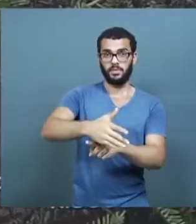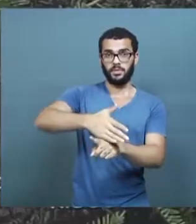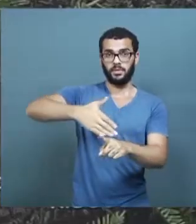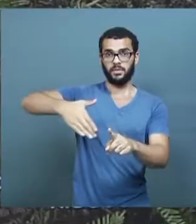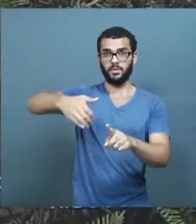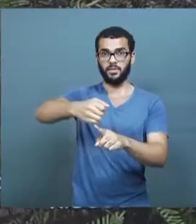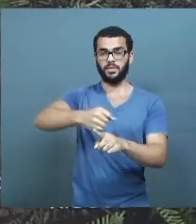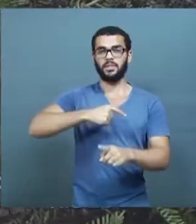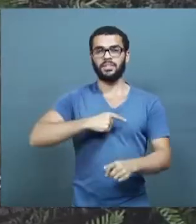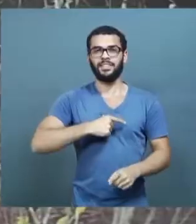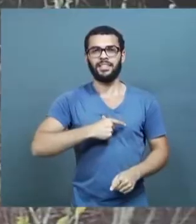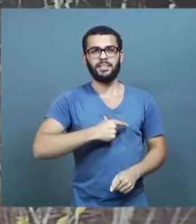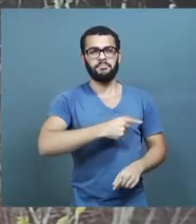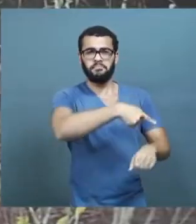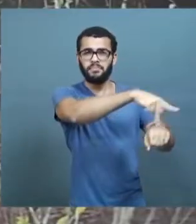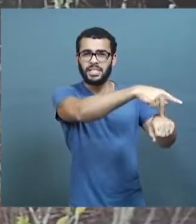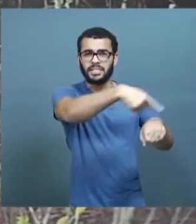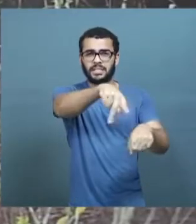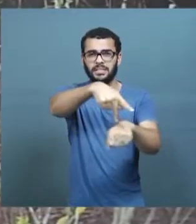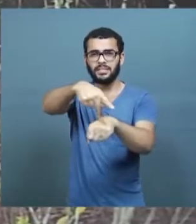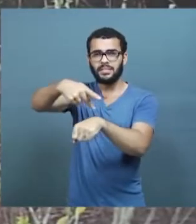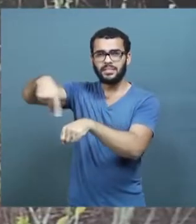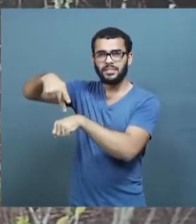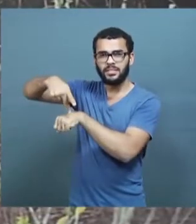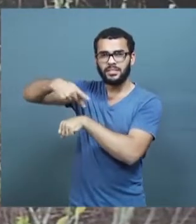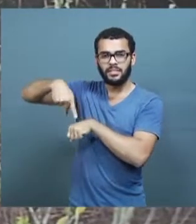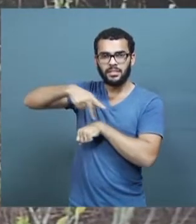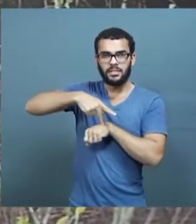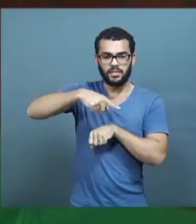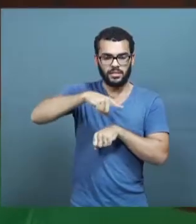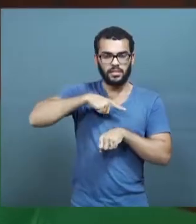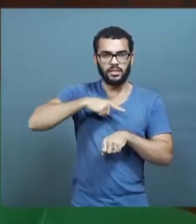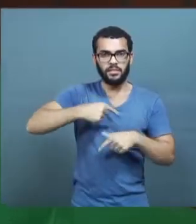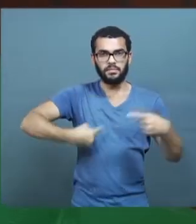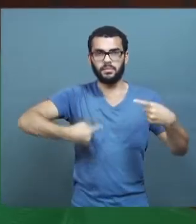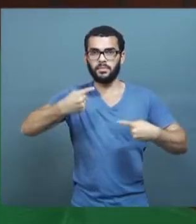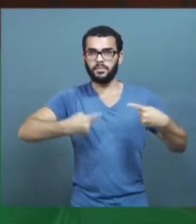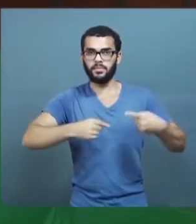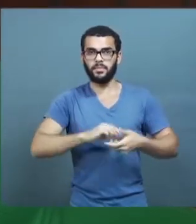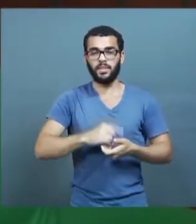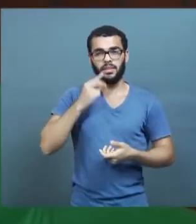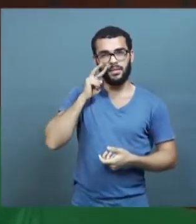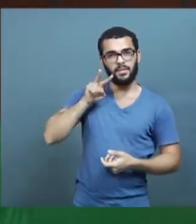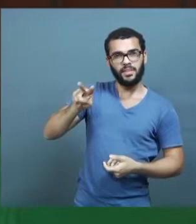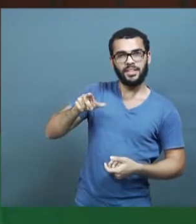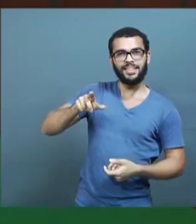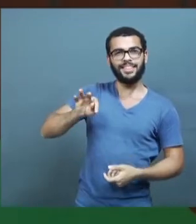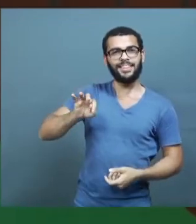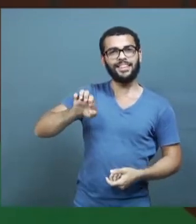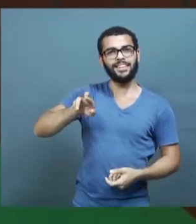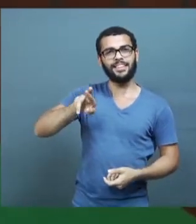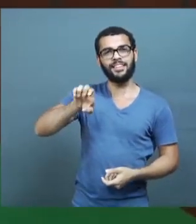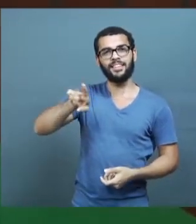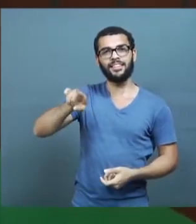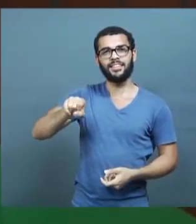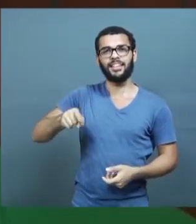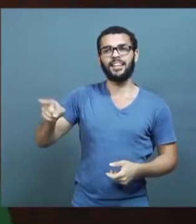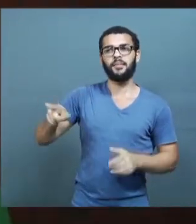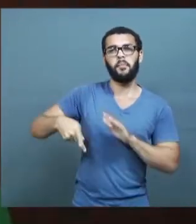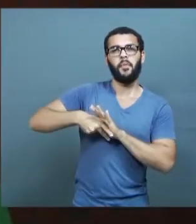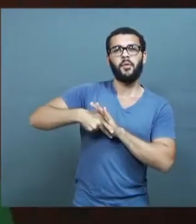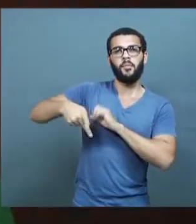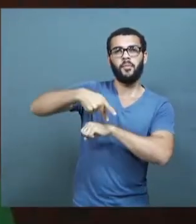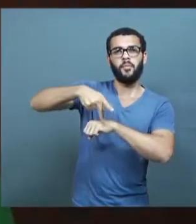acometem alguns países fazem parte das discussões do simpósio, como explica Teresa Minquilina, que veio de